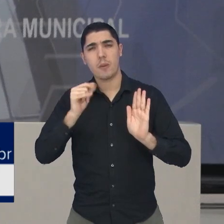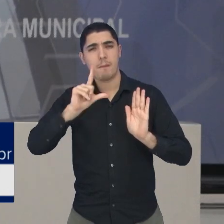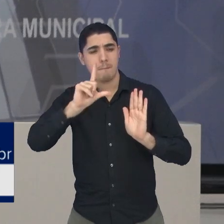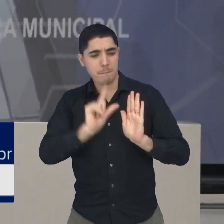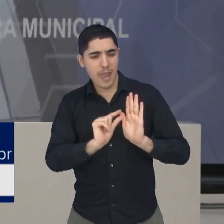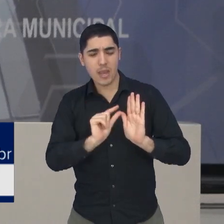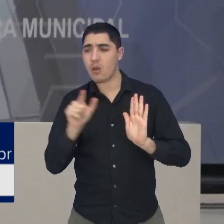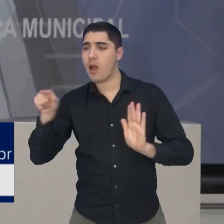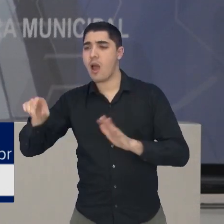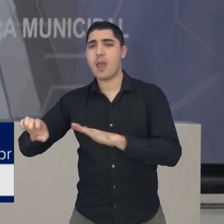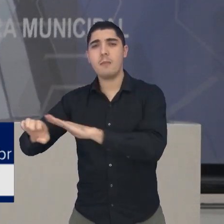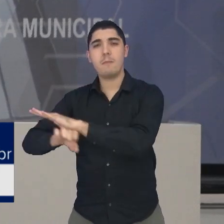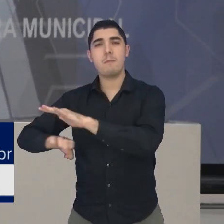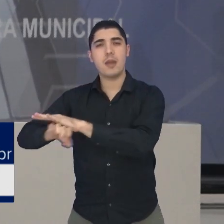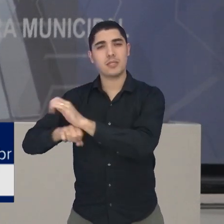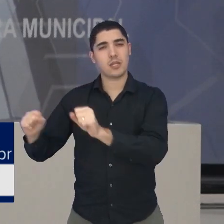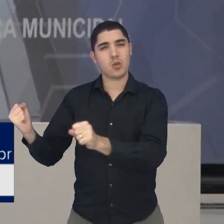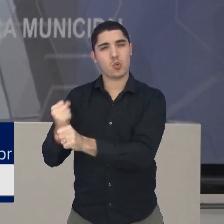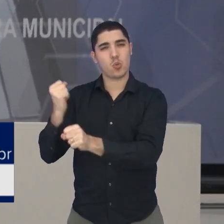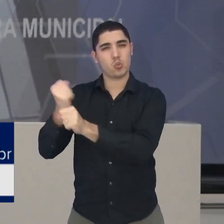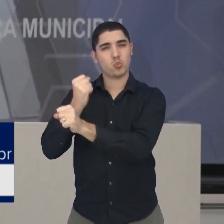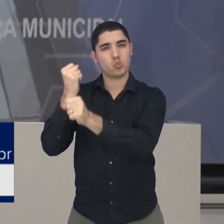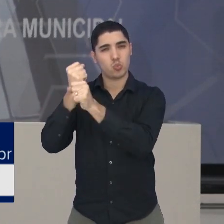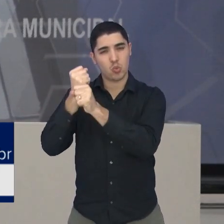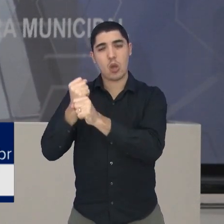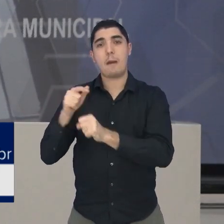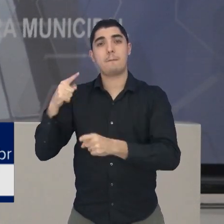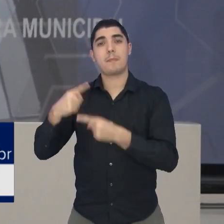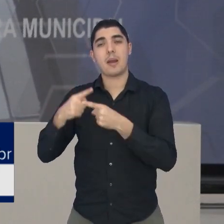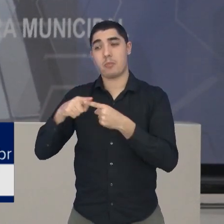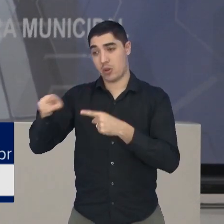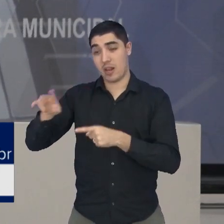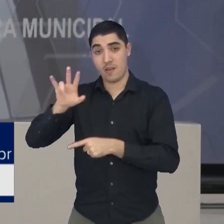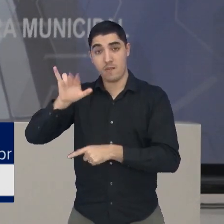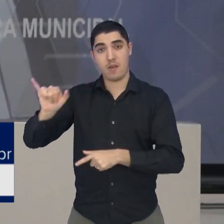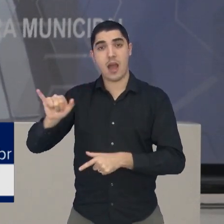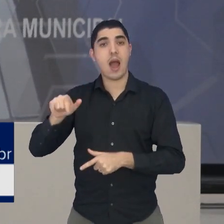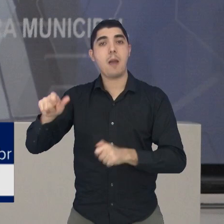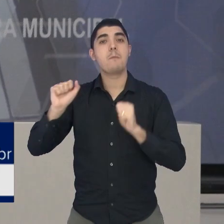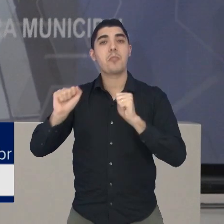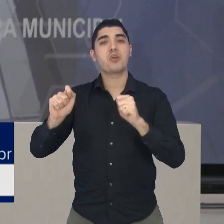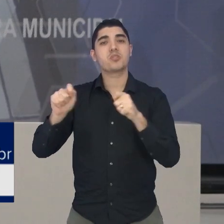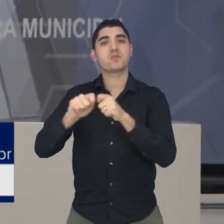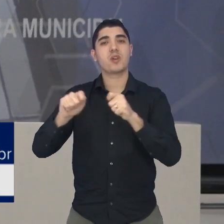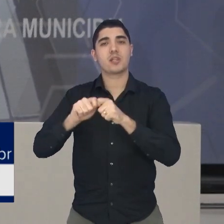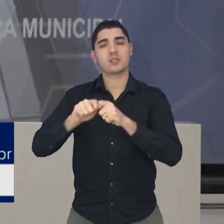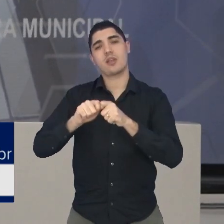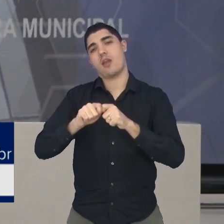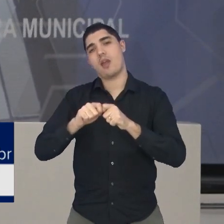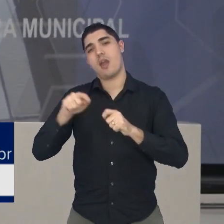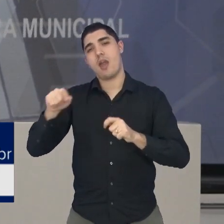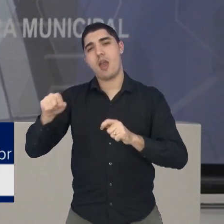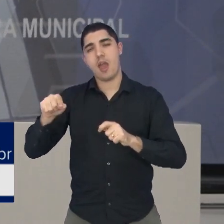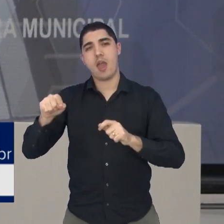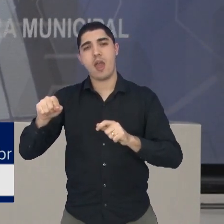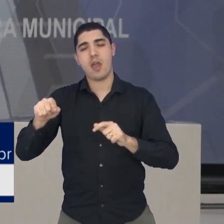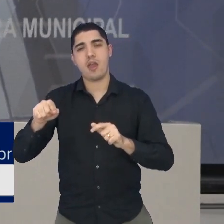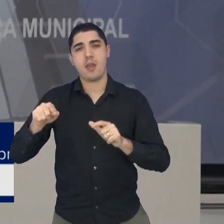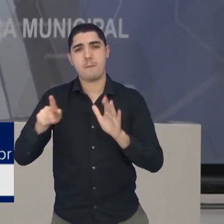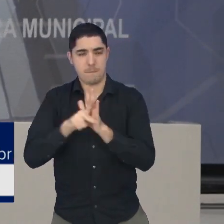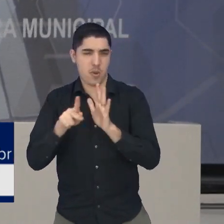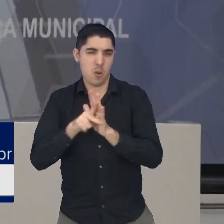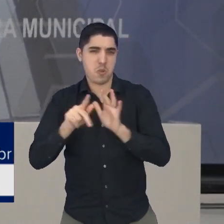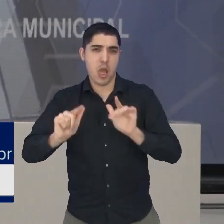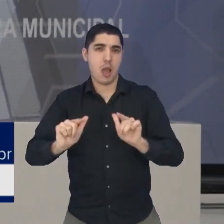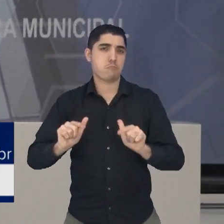por exemplo, estabelecerem nesses novos empreendimentos a fachada ativa. Né? E por que, quando